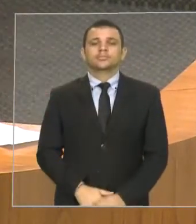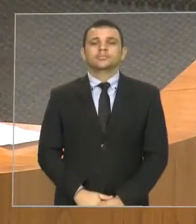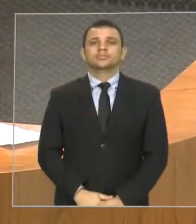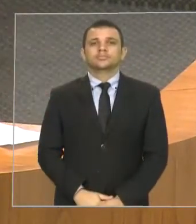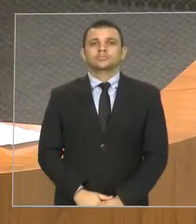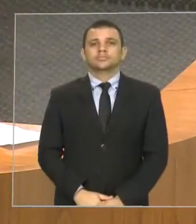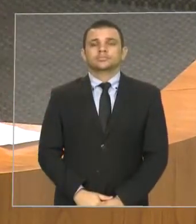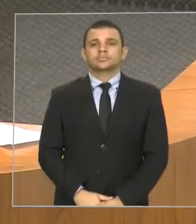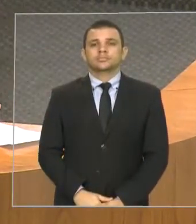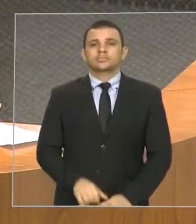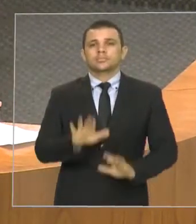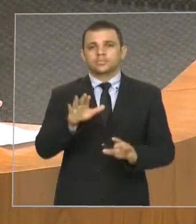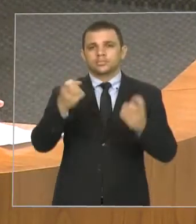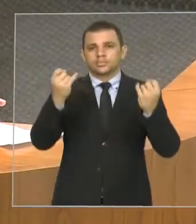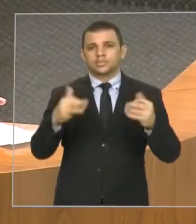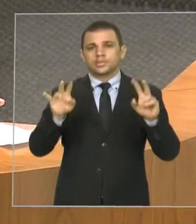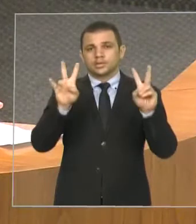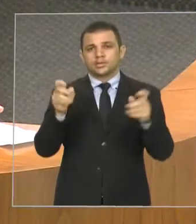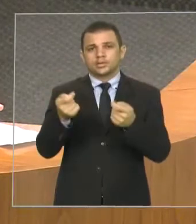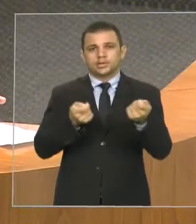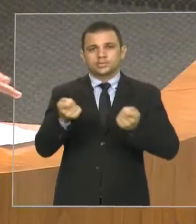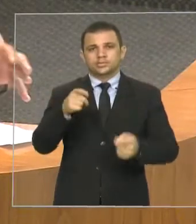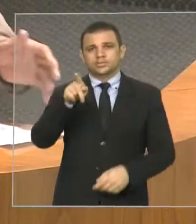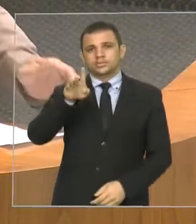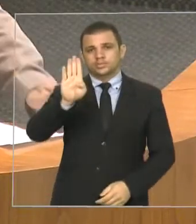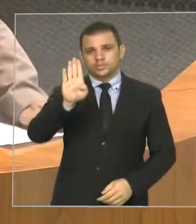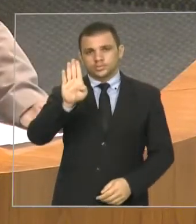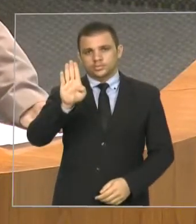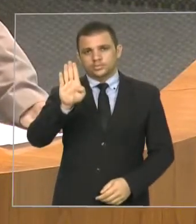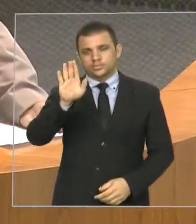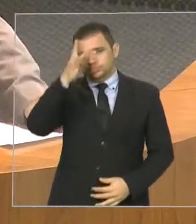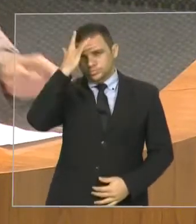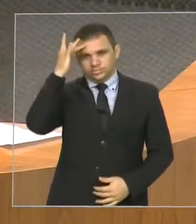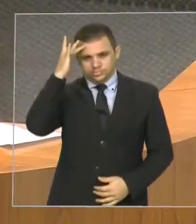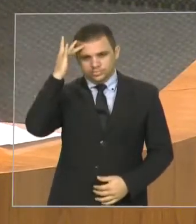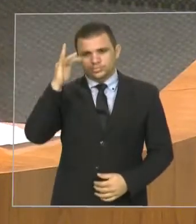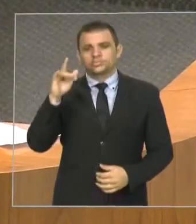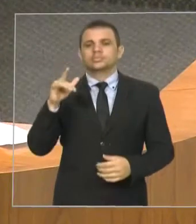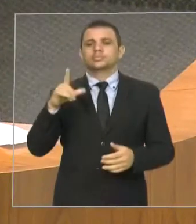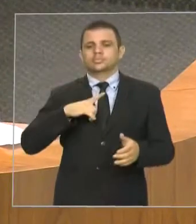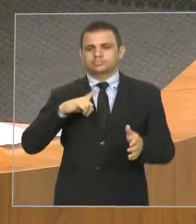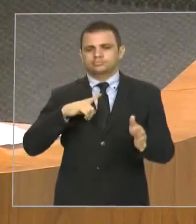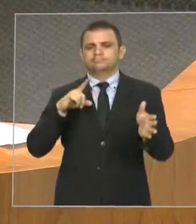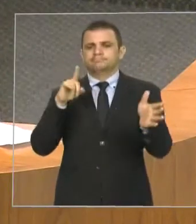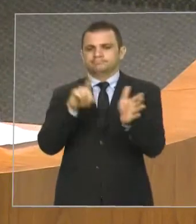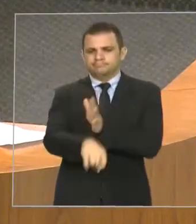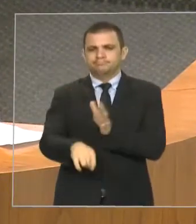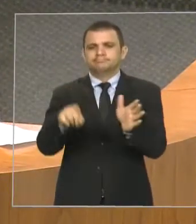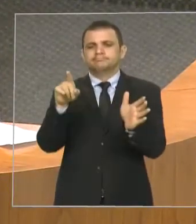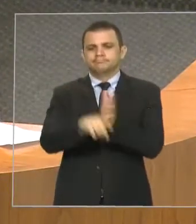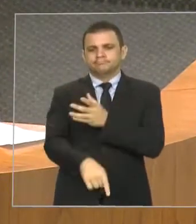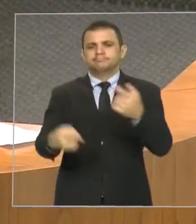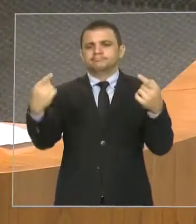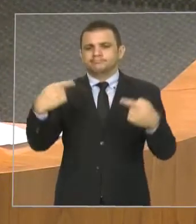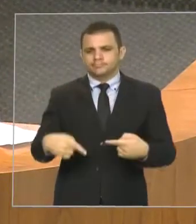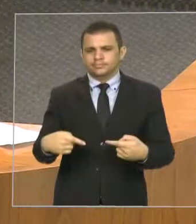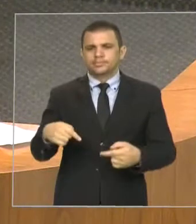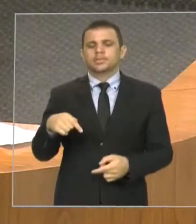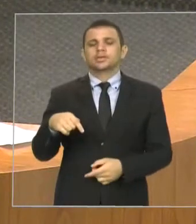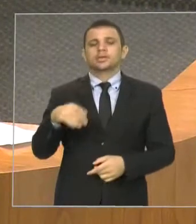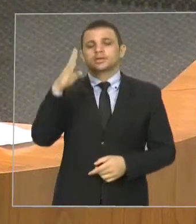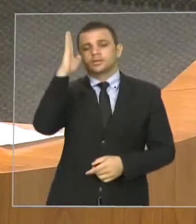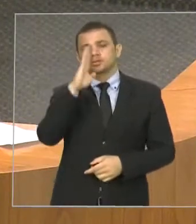E quando se fala da administração pública tão questionada, em um Brasil tão deteriorado,